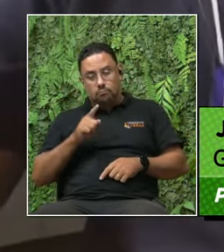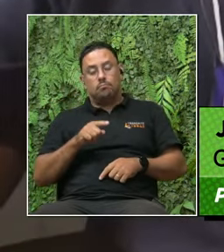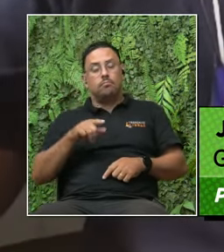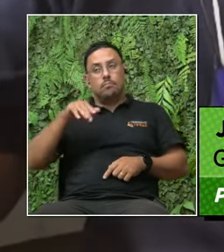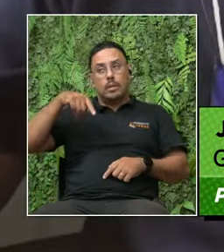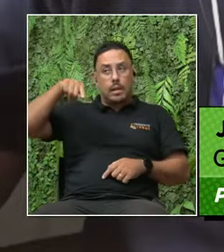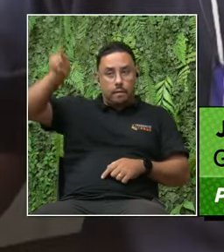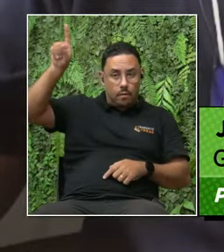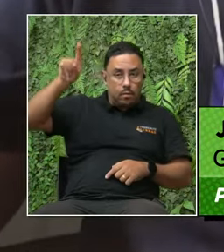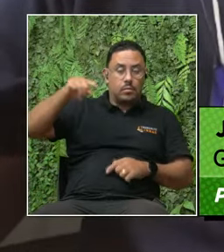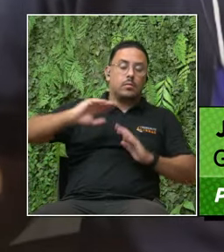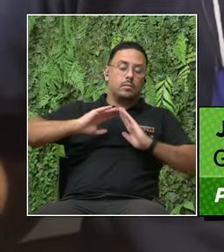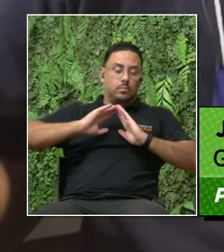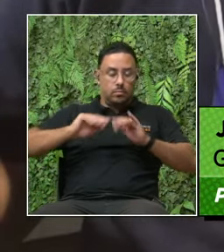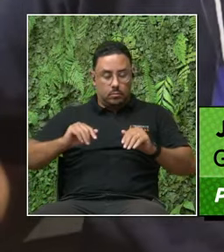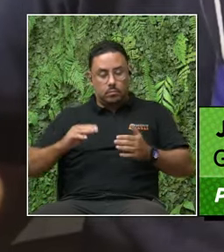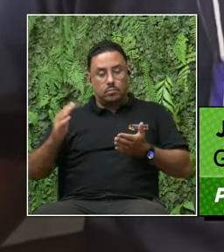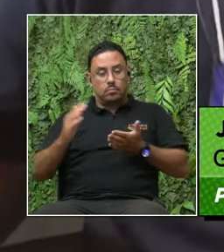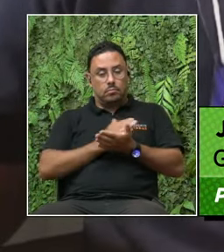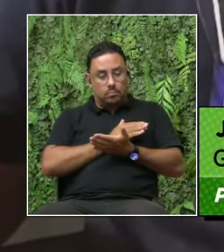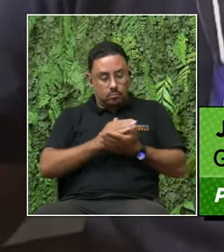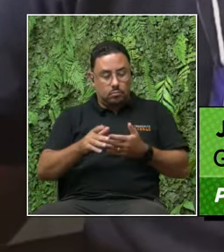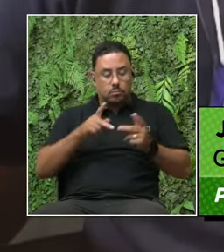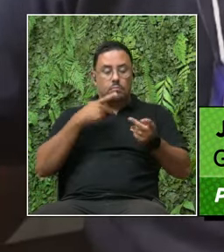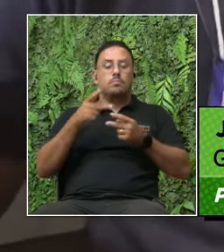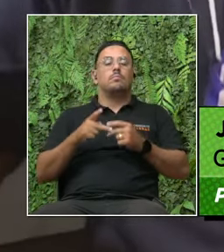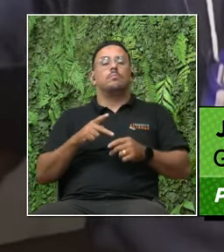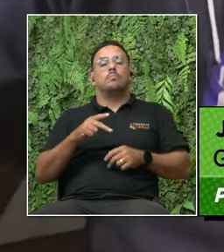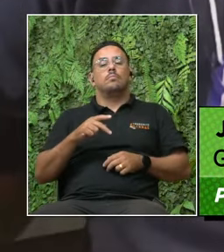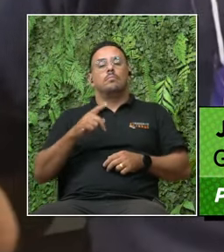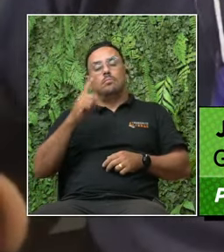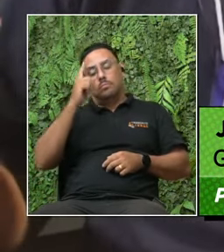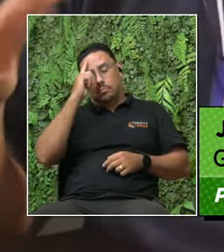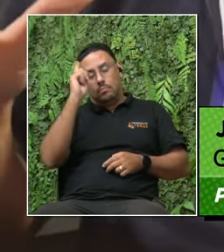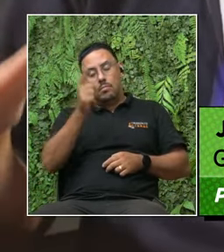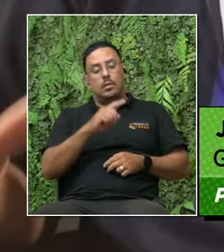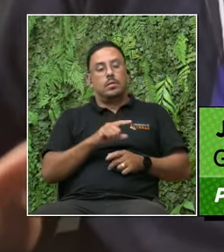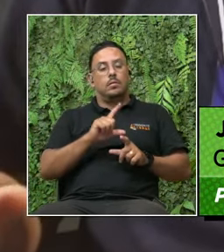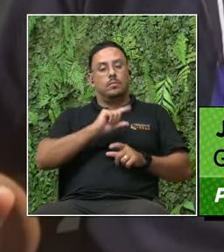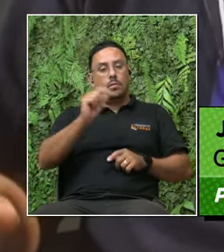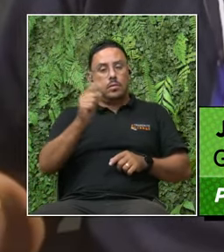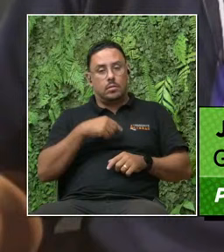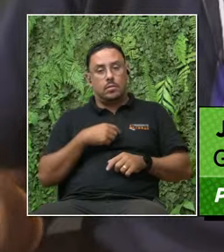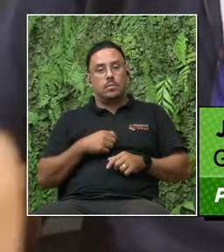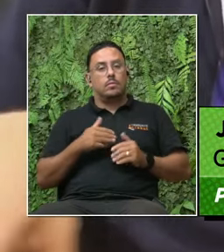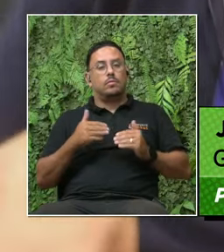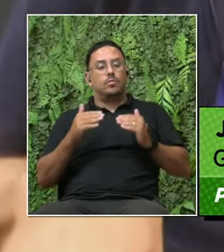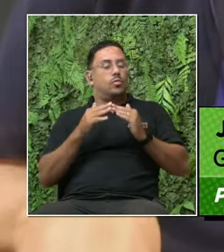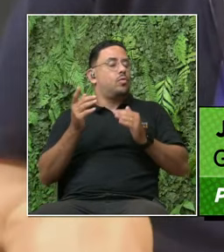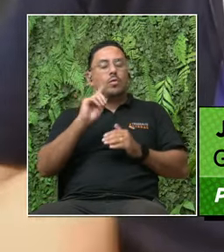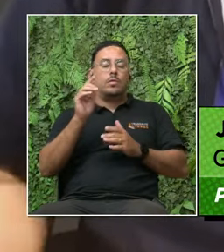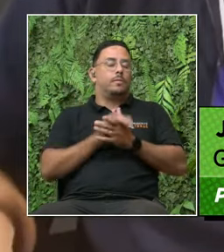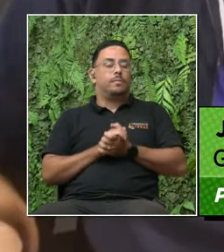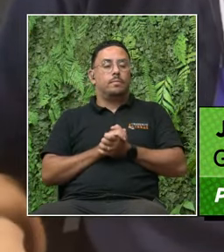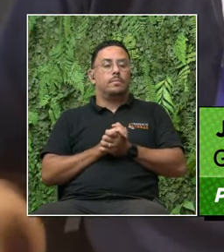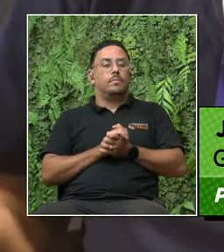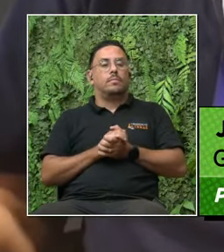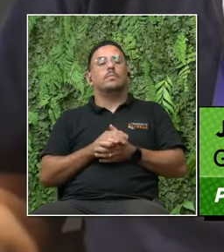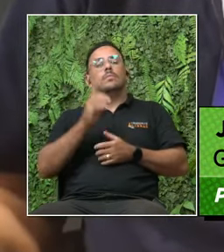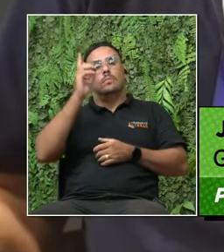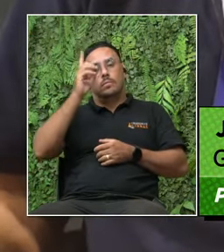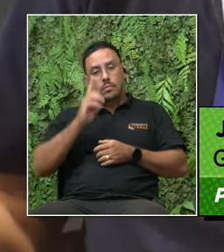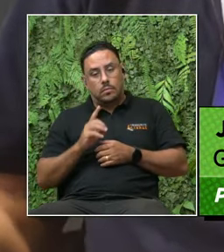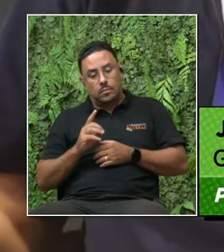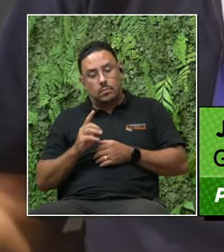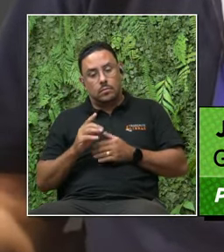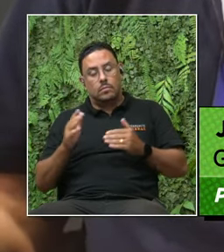pessoal está pedindo alguns Alguns estão falando tem que mandar ess Car bo não sei o que eu não sou a favor acho mas do jeito que a diretoria do Cruzeiro é também vai segurar